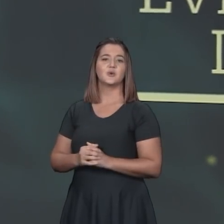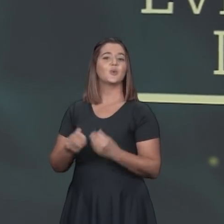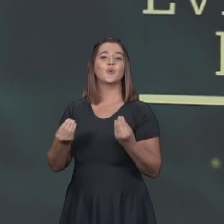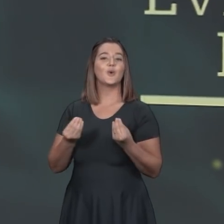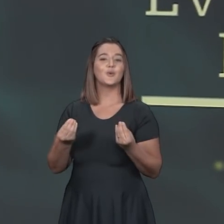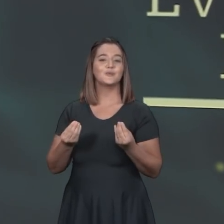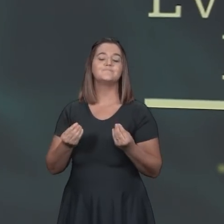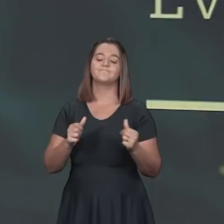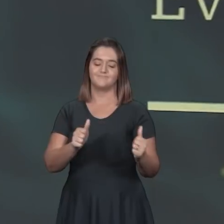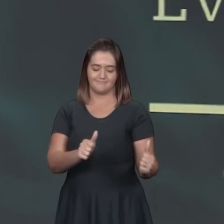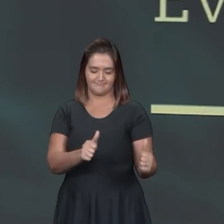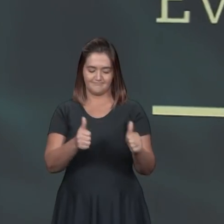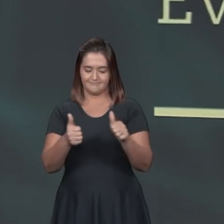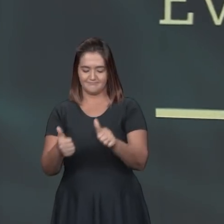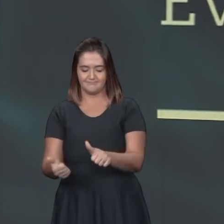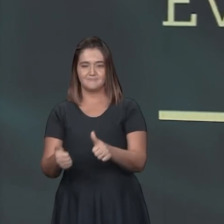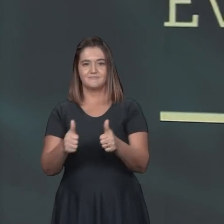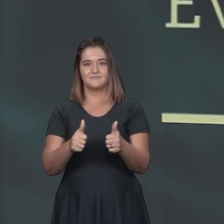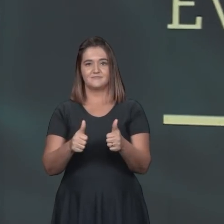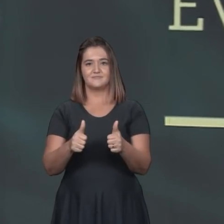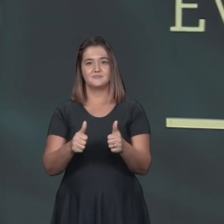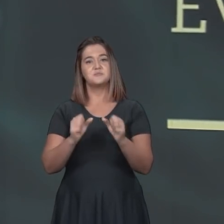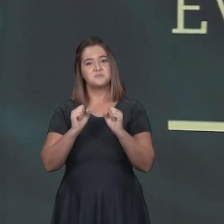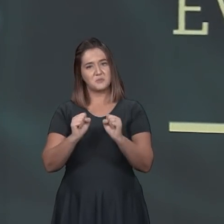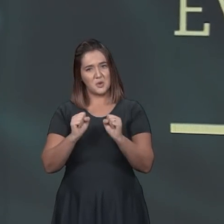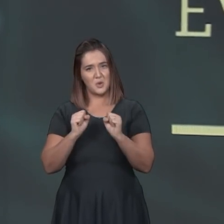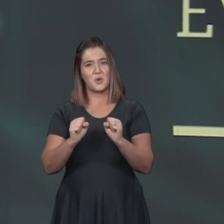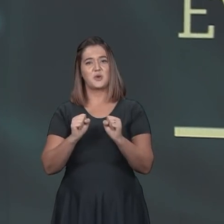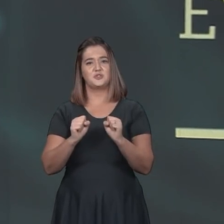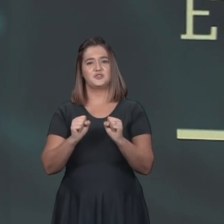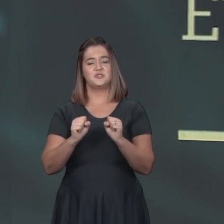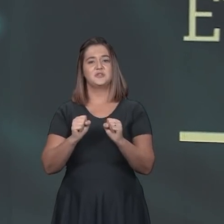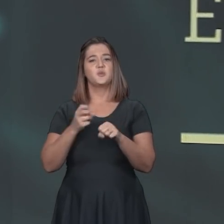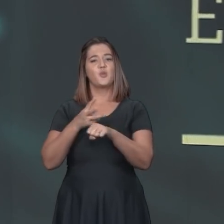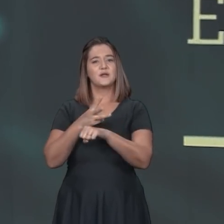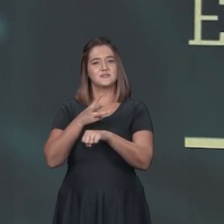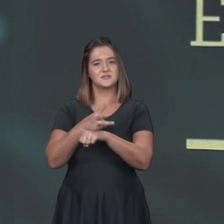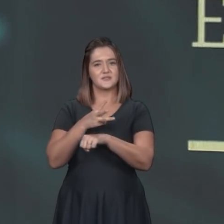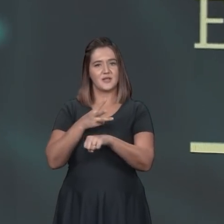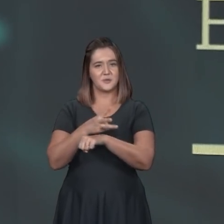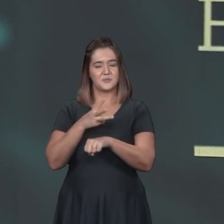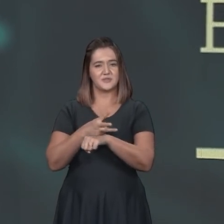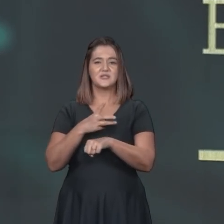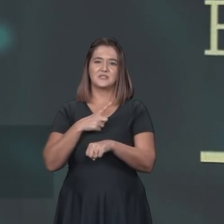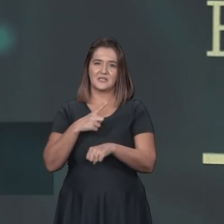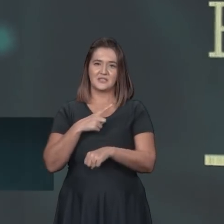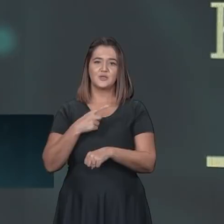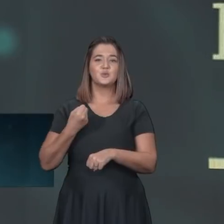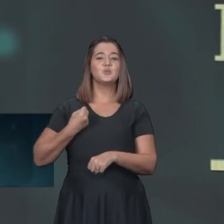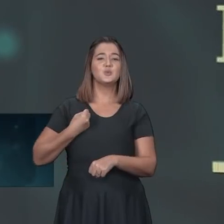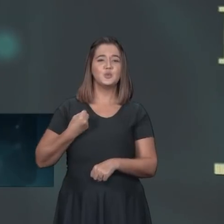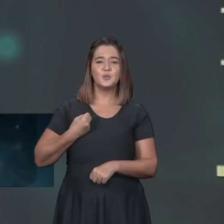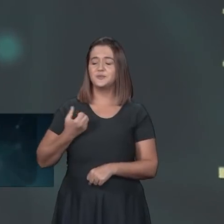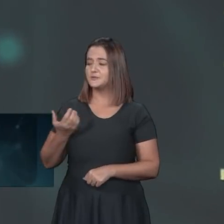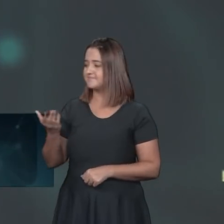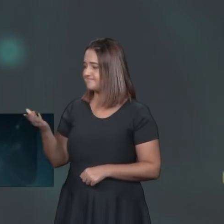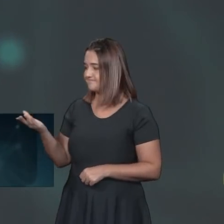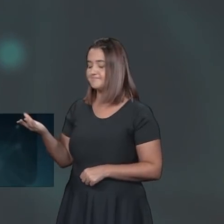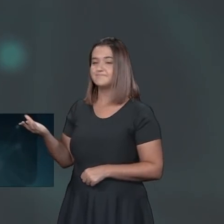batismo. Entre no telefone agora, acesse agora pelo WhatsApp o telefone 12